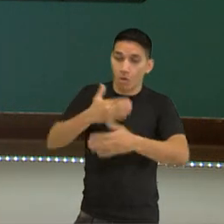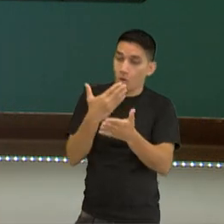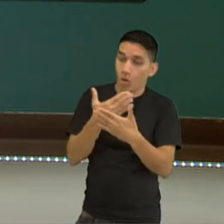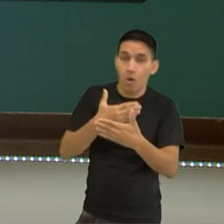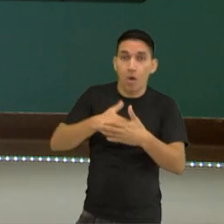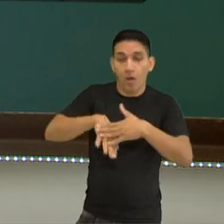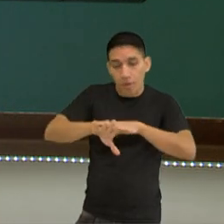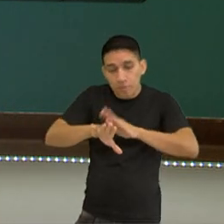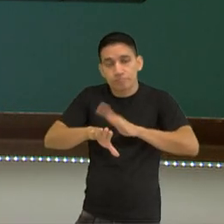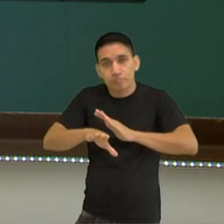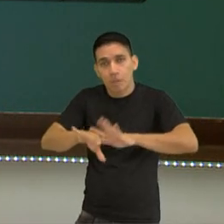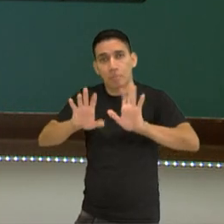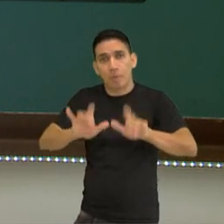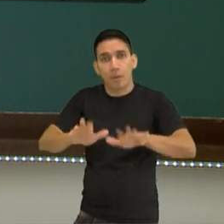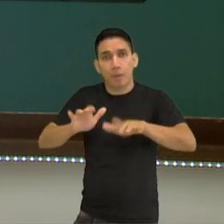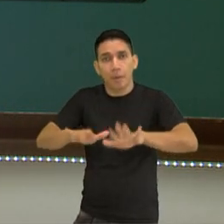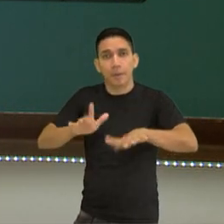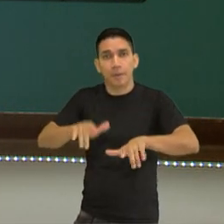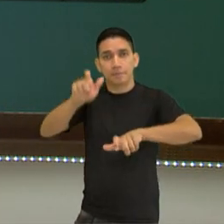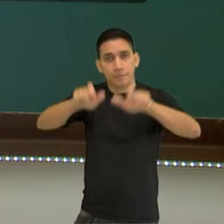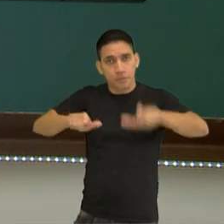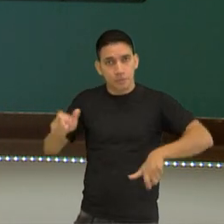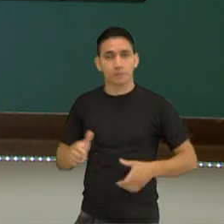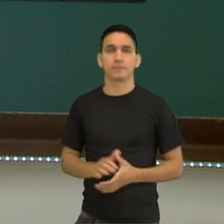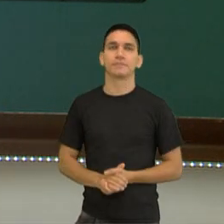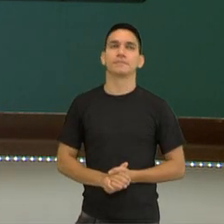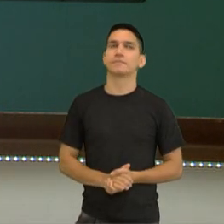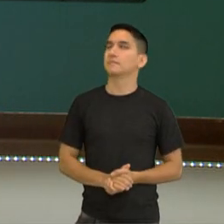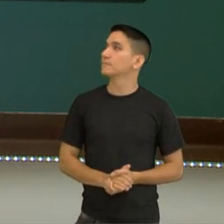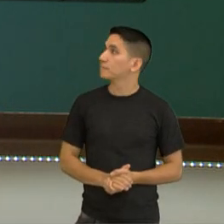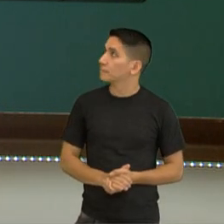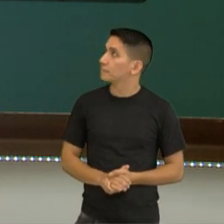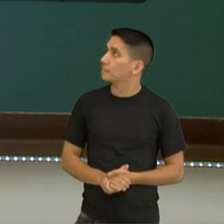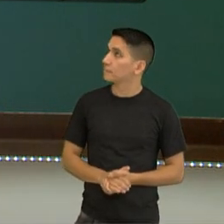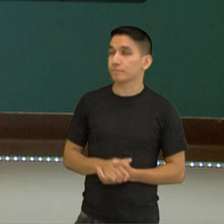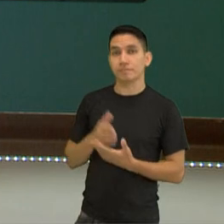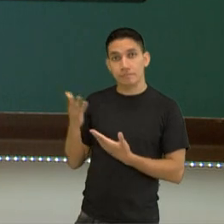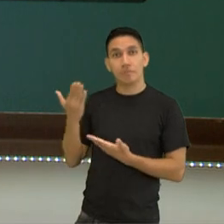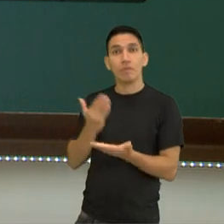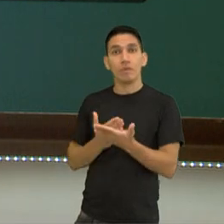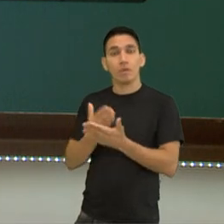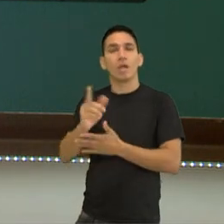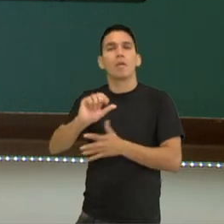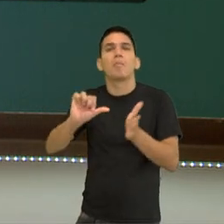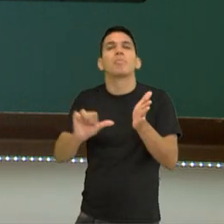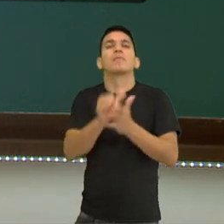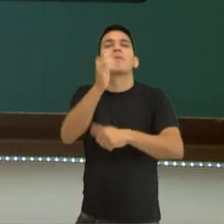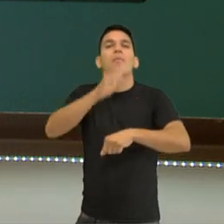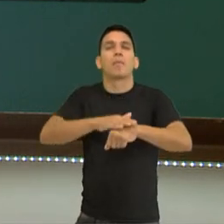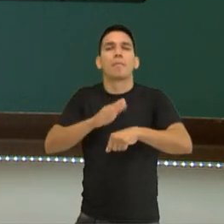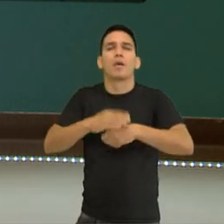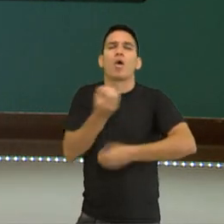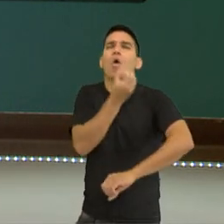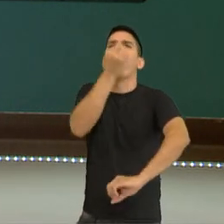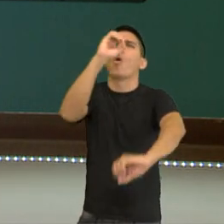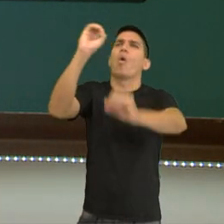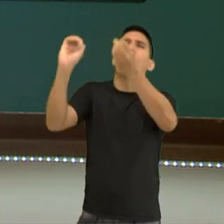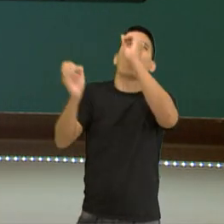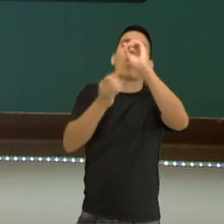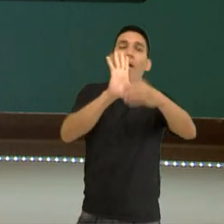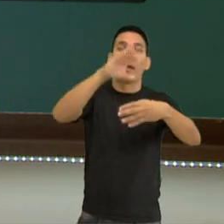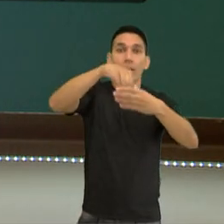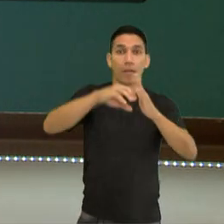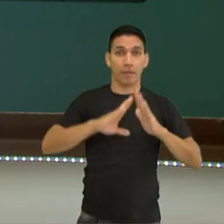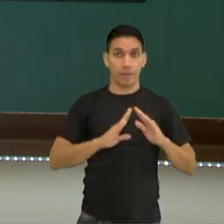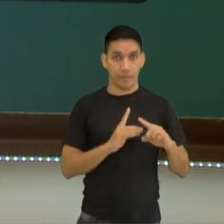tocados pelos instrumentadores, né? Então, ele introduziu a primeira vez o estilo de ópera na igreja, que foi